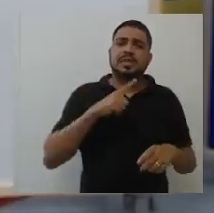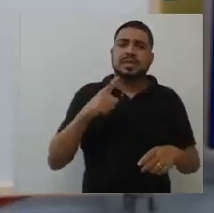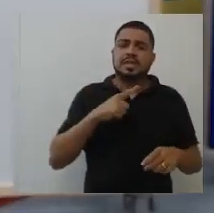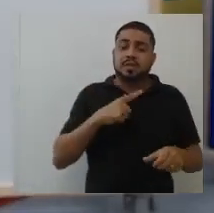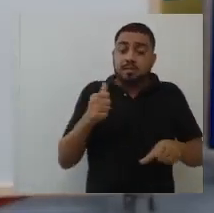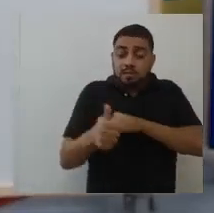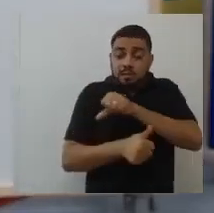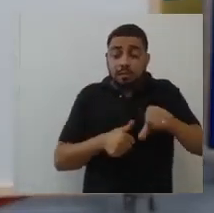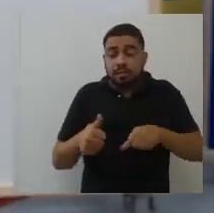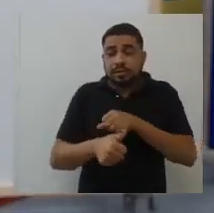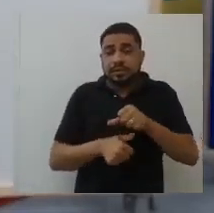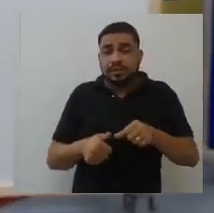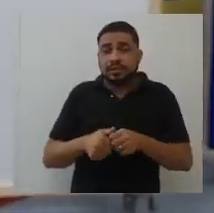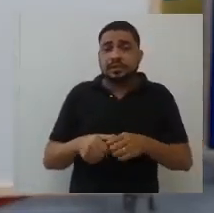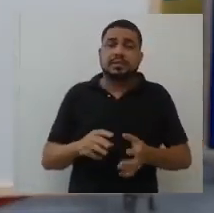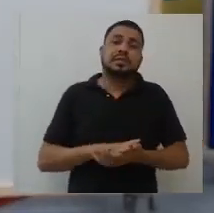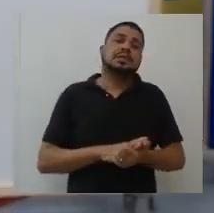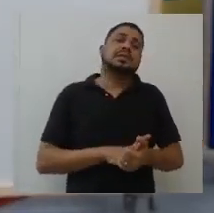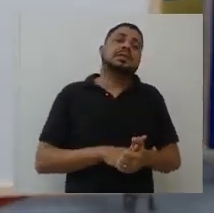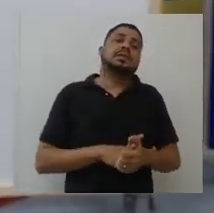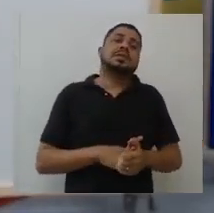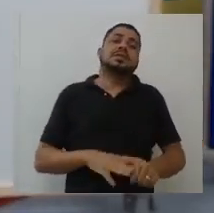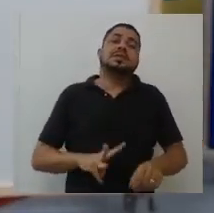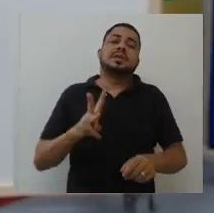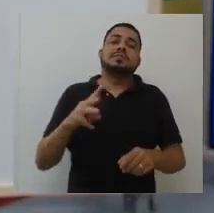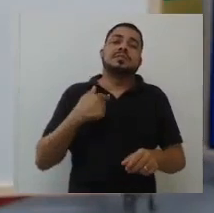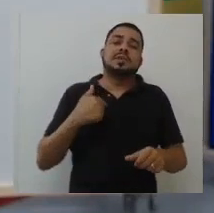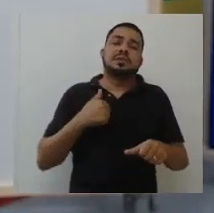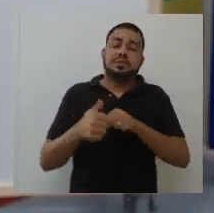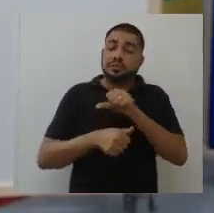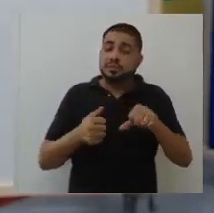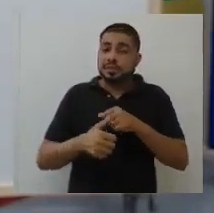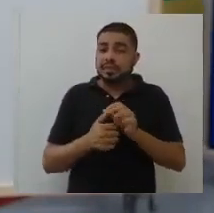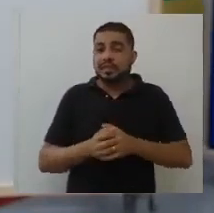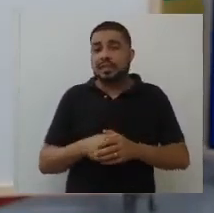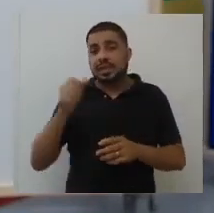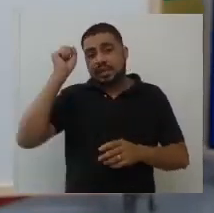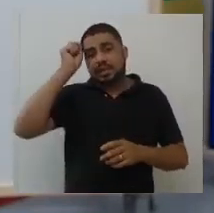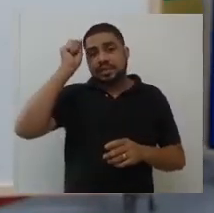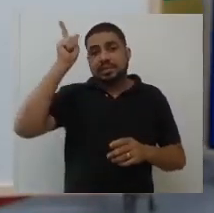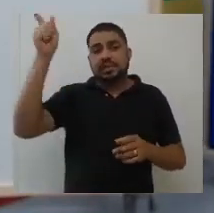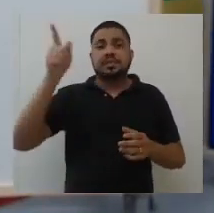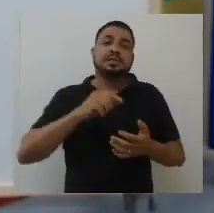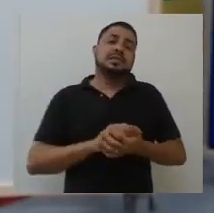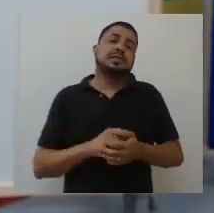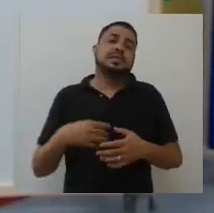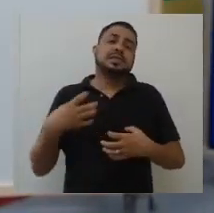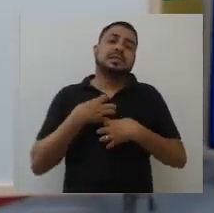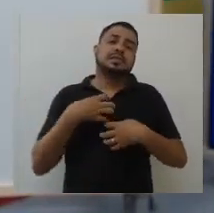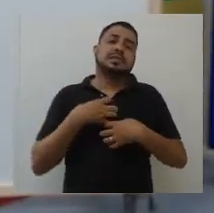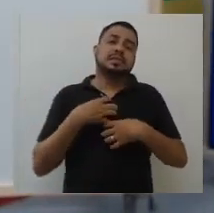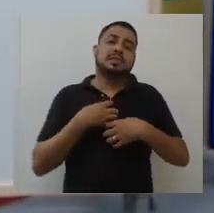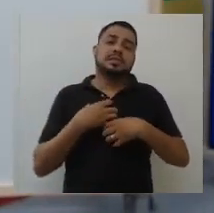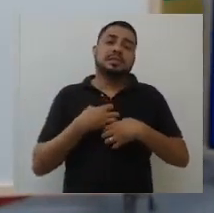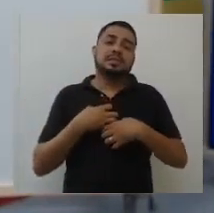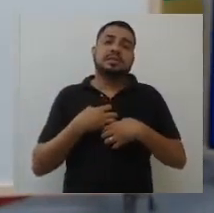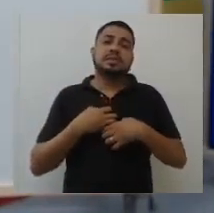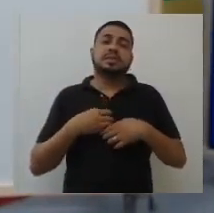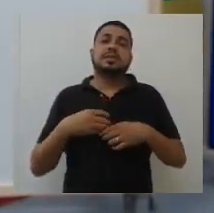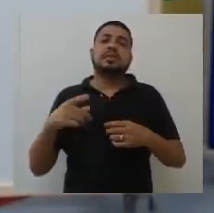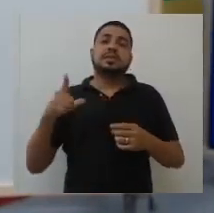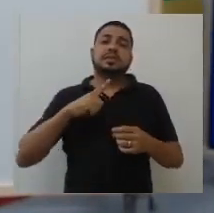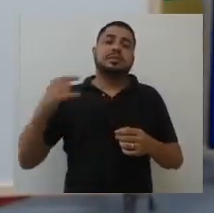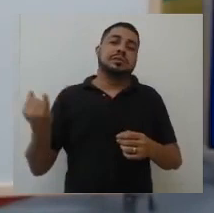eu mudo o W8 question, eu acabo mudando a ideia, eu acabo mudando o sentido dessa pergunta. Então é de